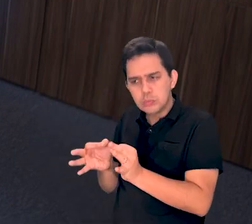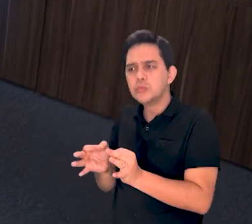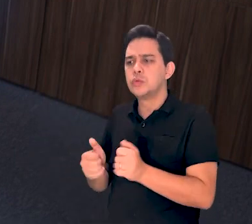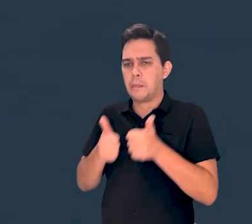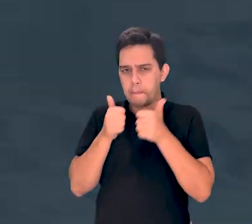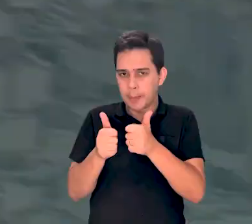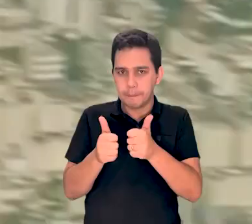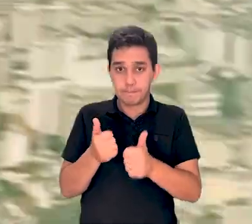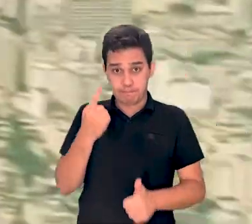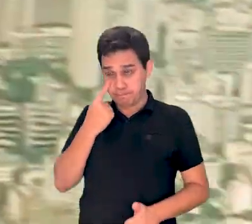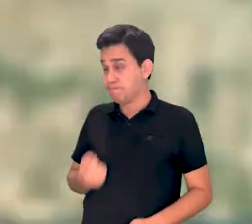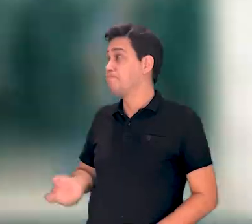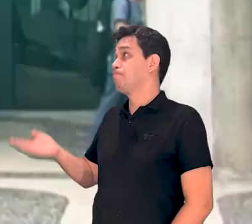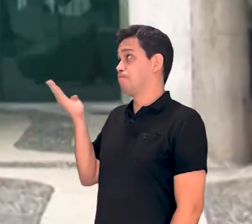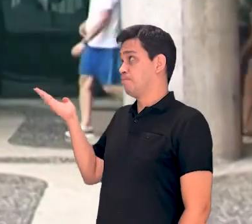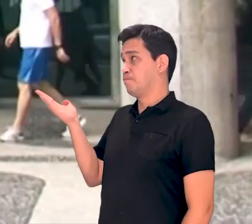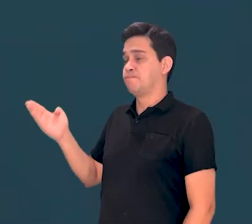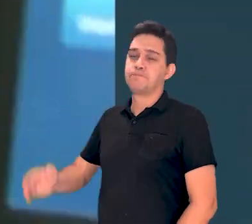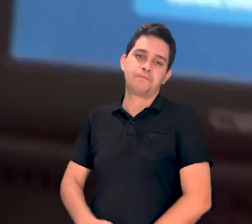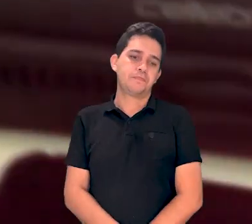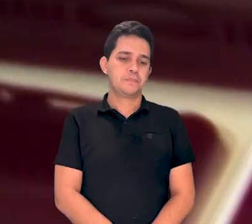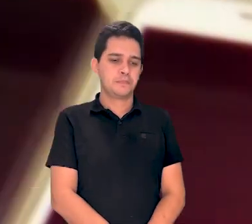confira o